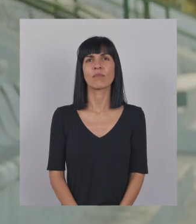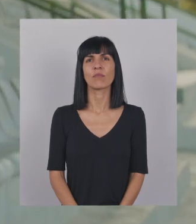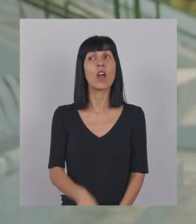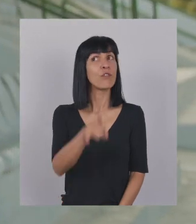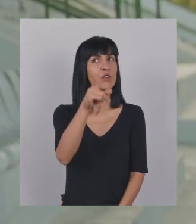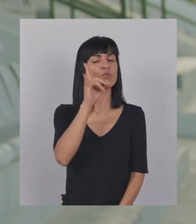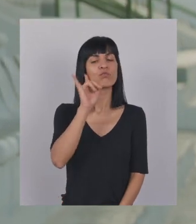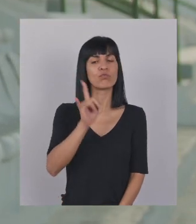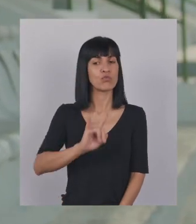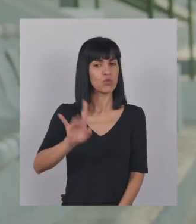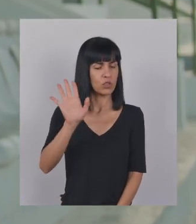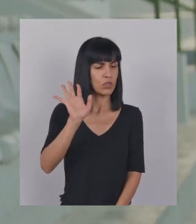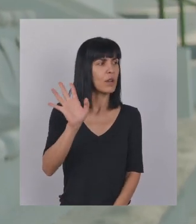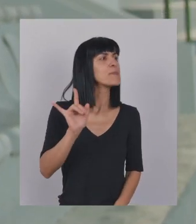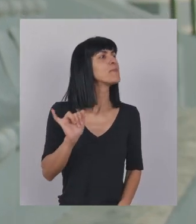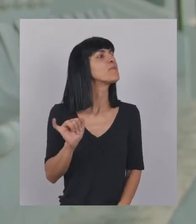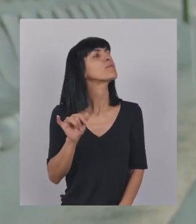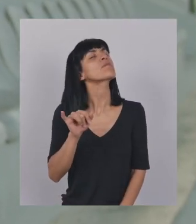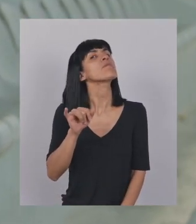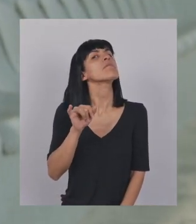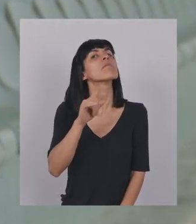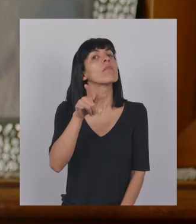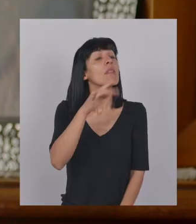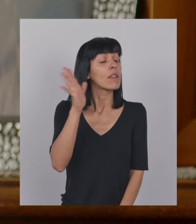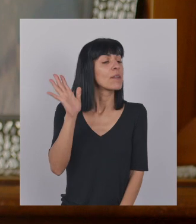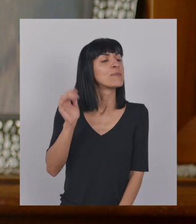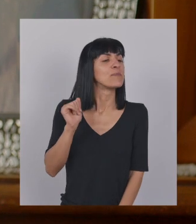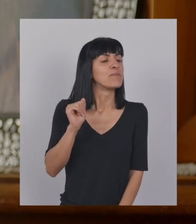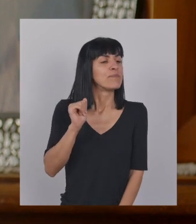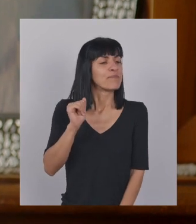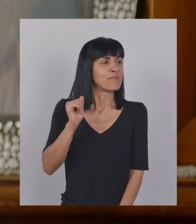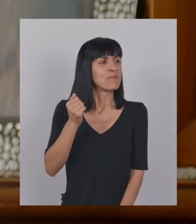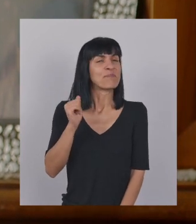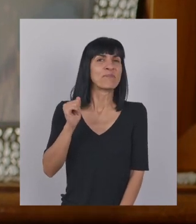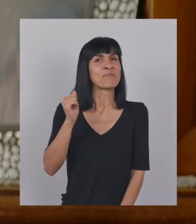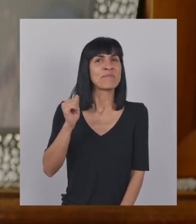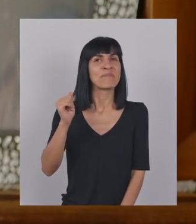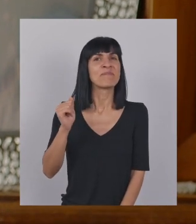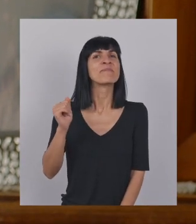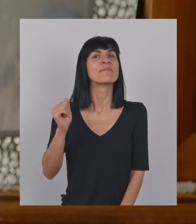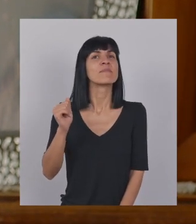e o jogador um dia eu